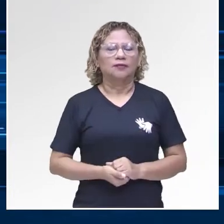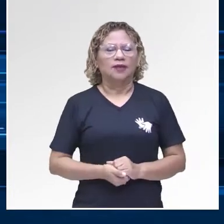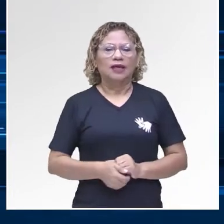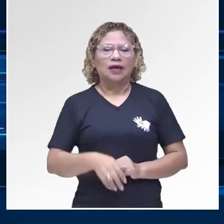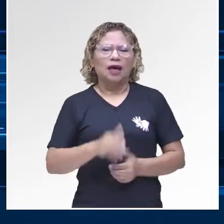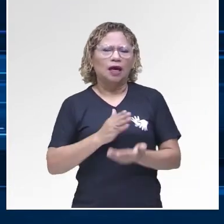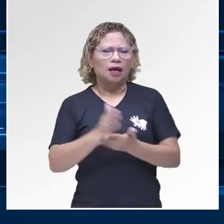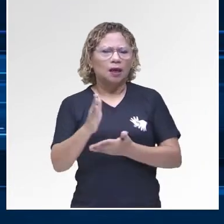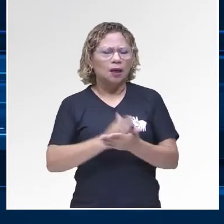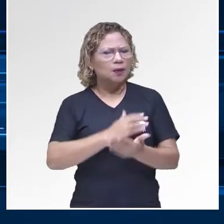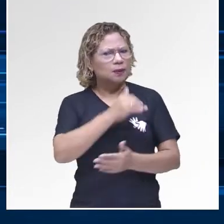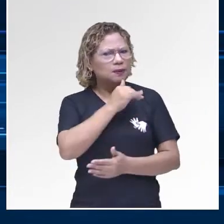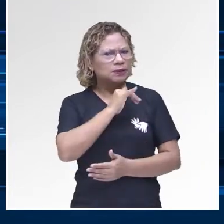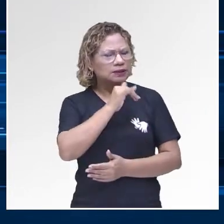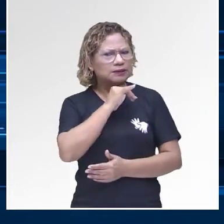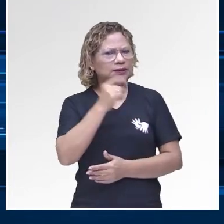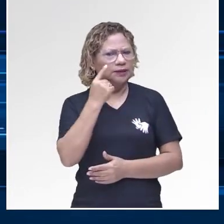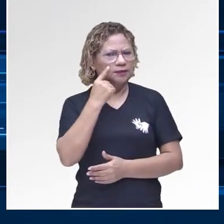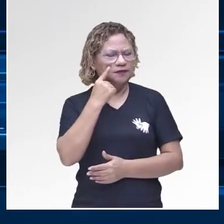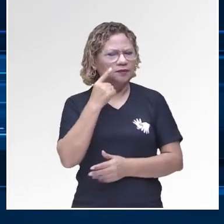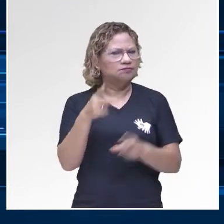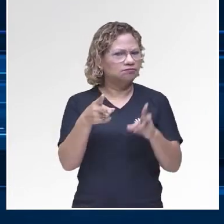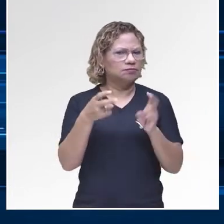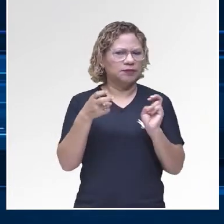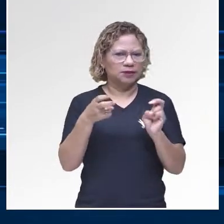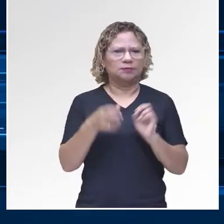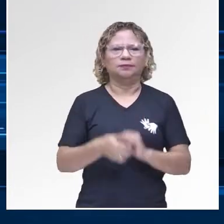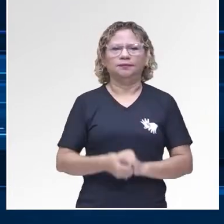alguns exemplos de progressão aritmética.